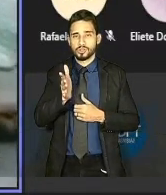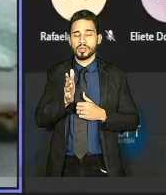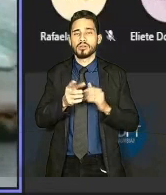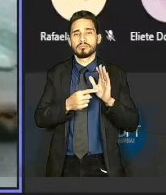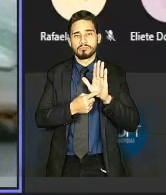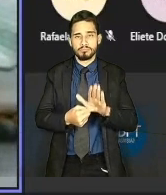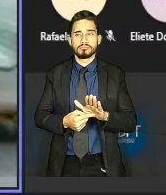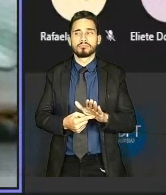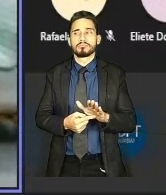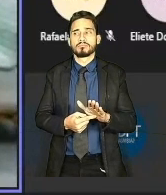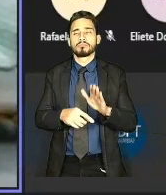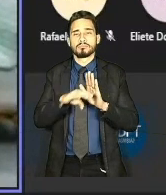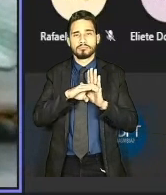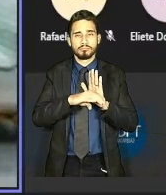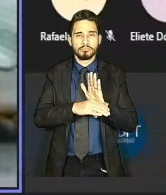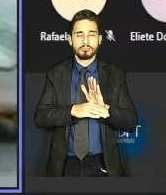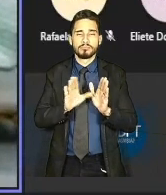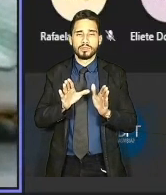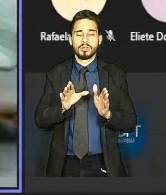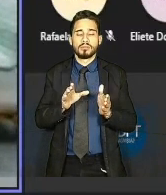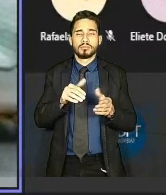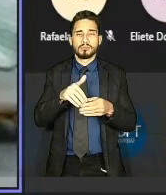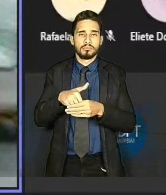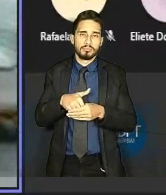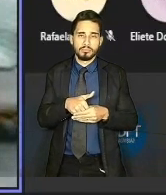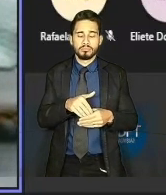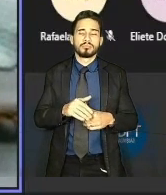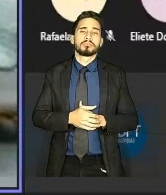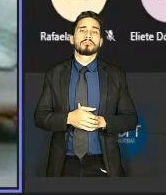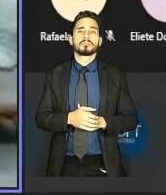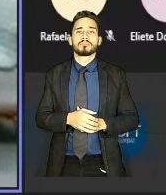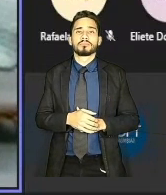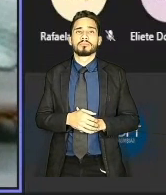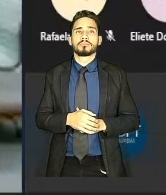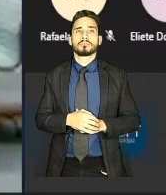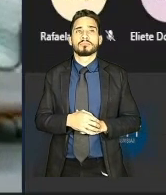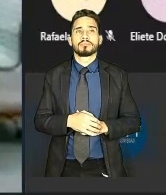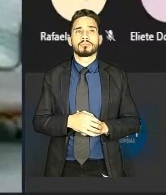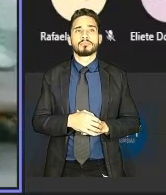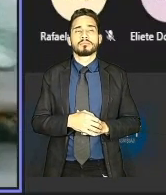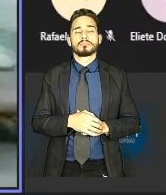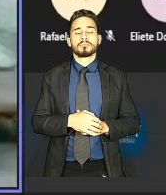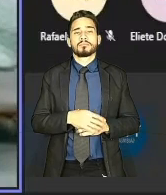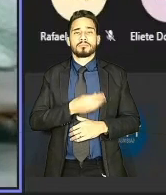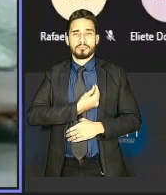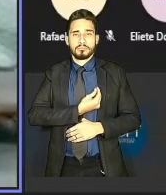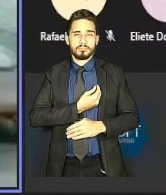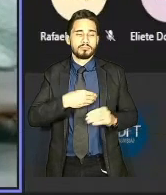proclamar o resultado de alguns julgamentos que já foram votados.